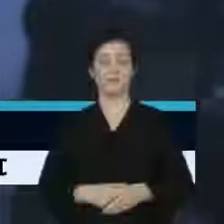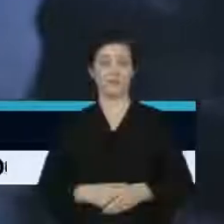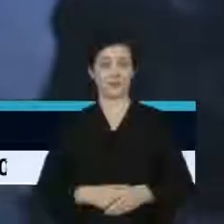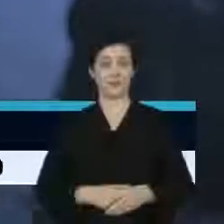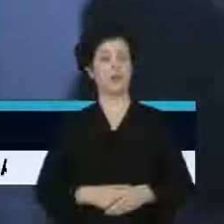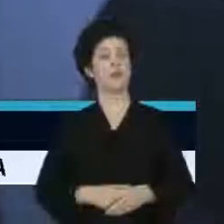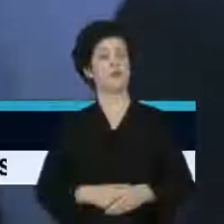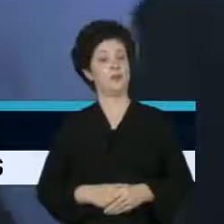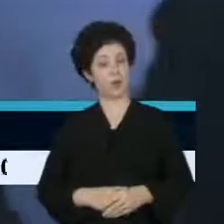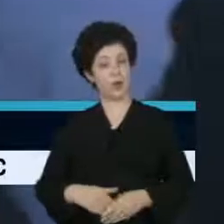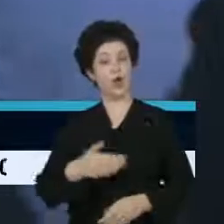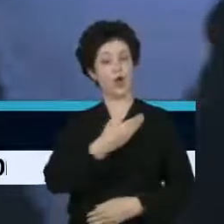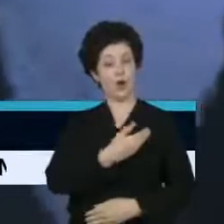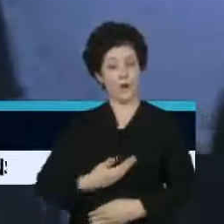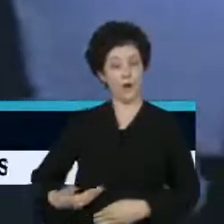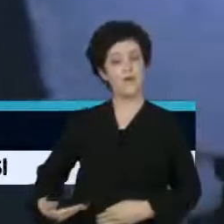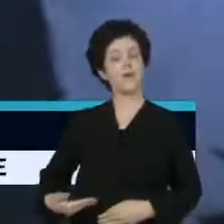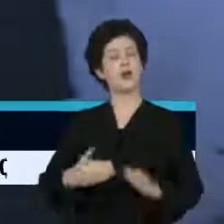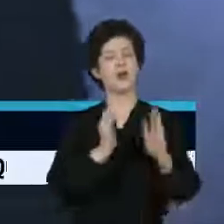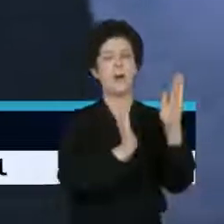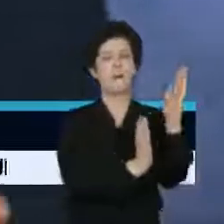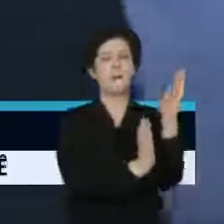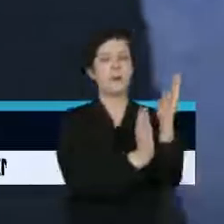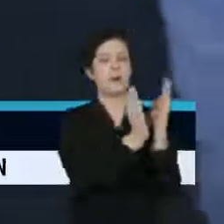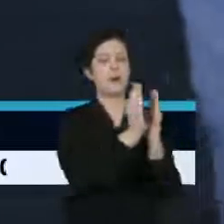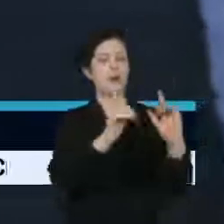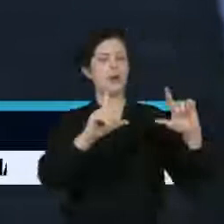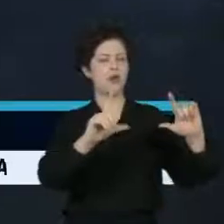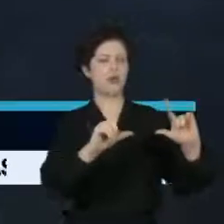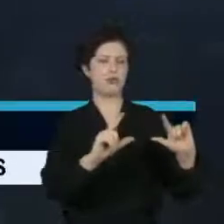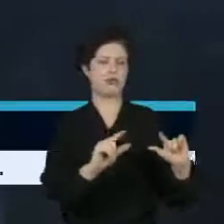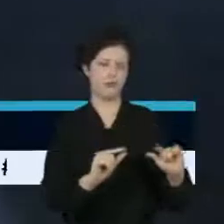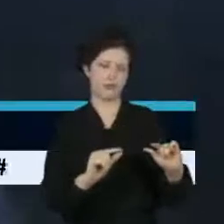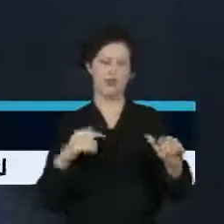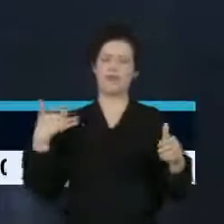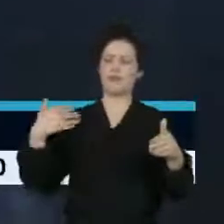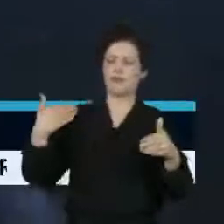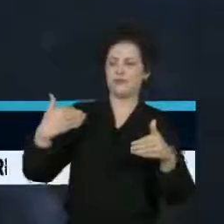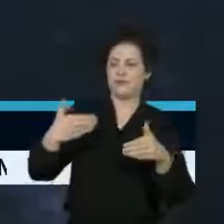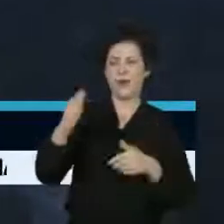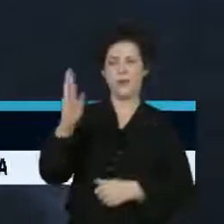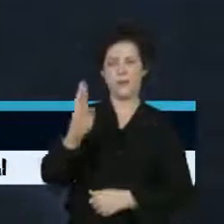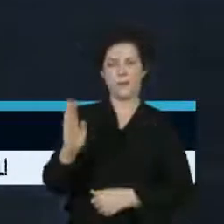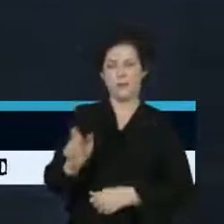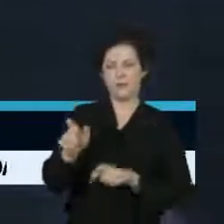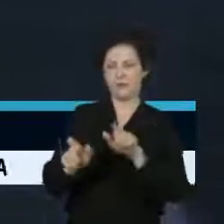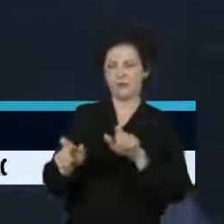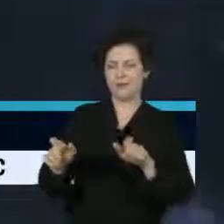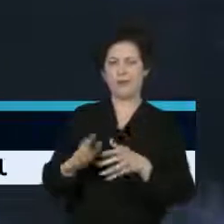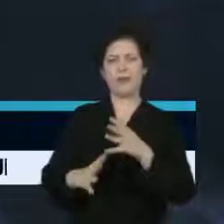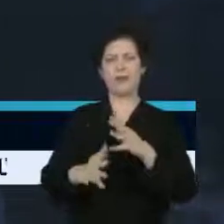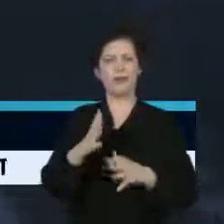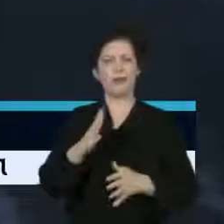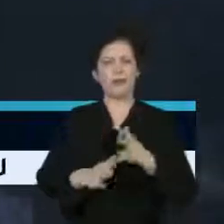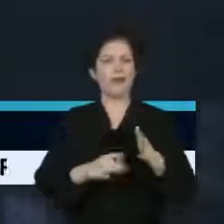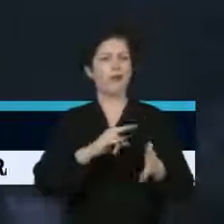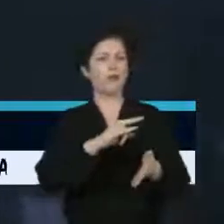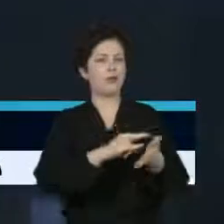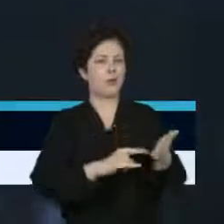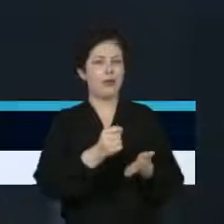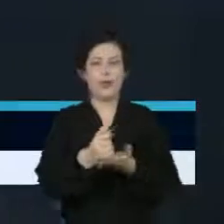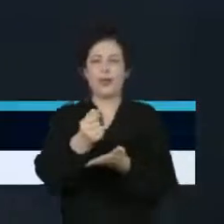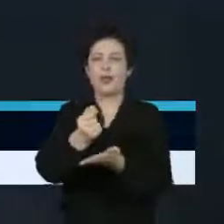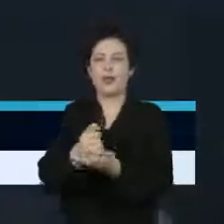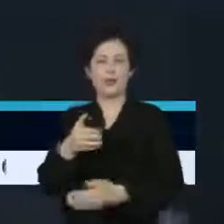Uma iniciativa do governo tenta diminuir um pouco da burocracia que os brasileiros enfrentam com frequência quando precisam autenticar um